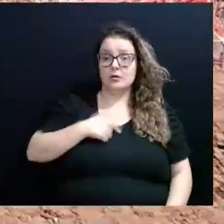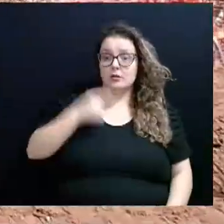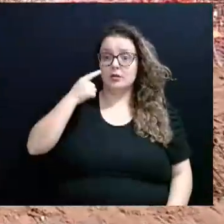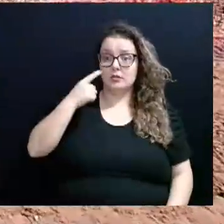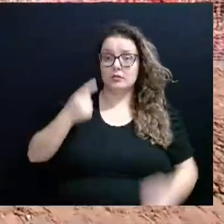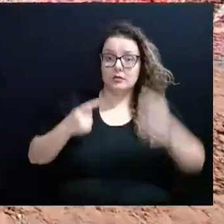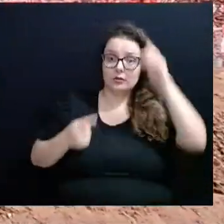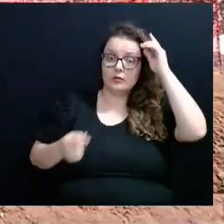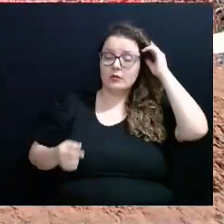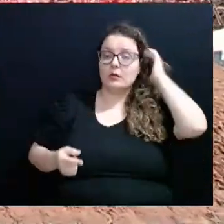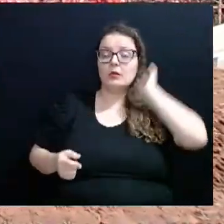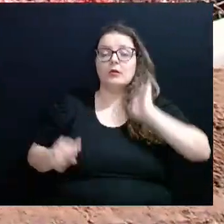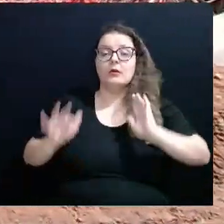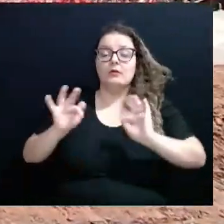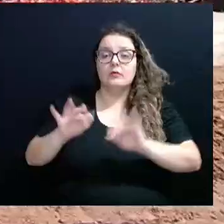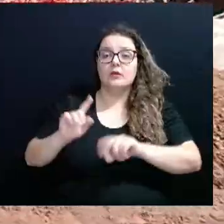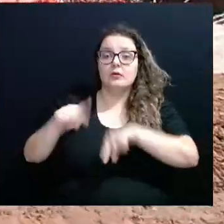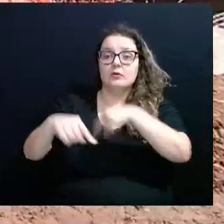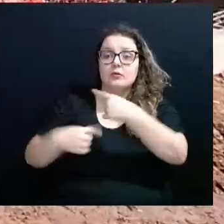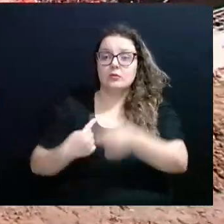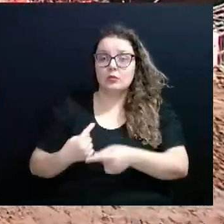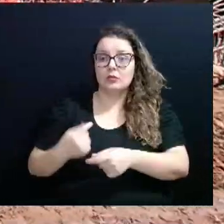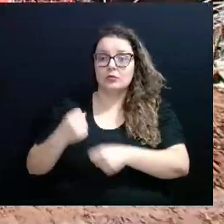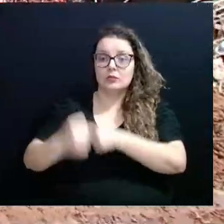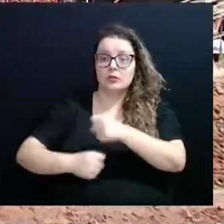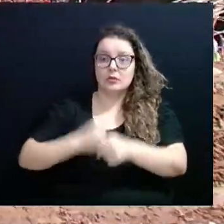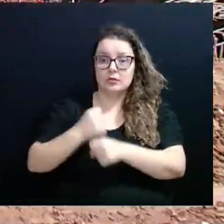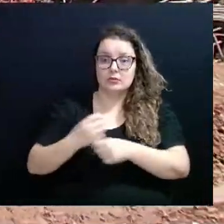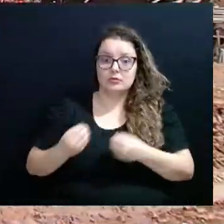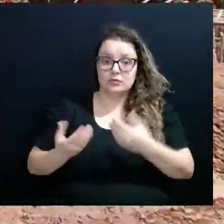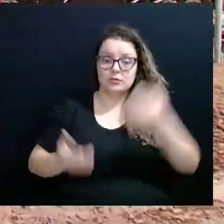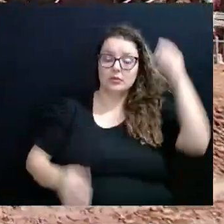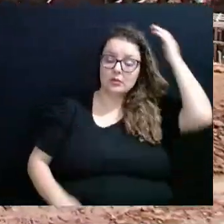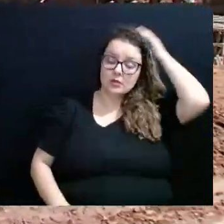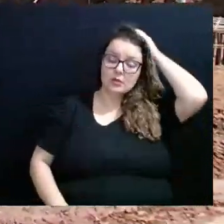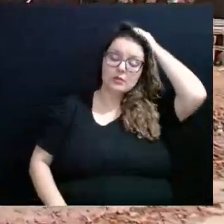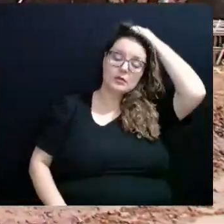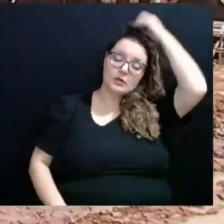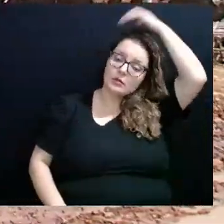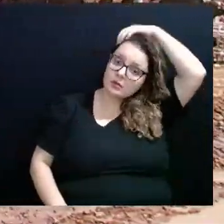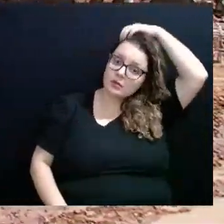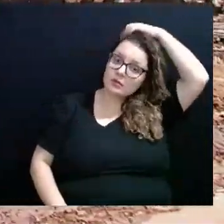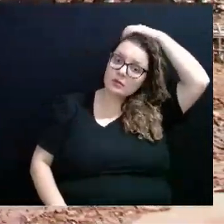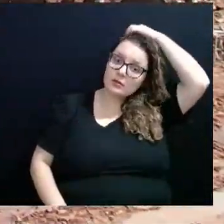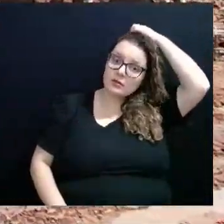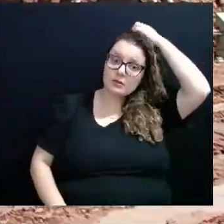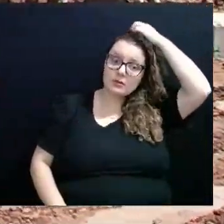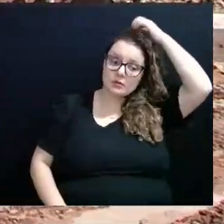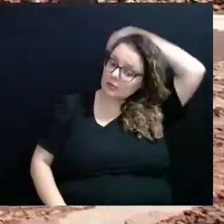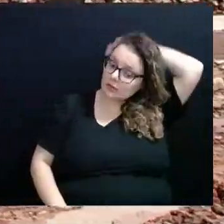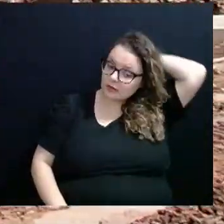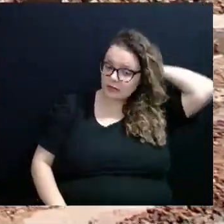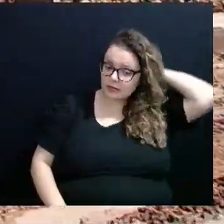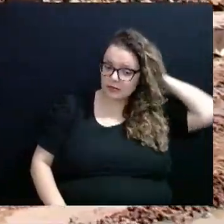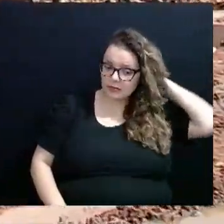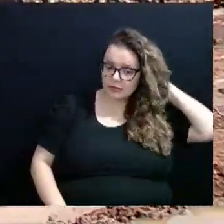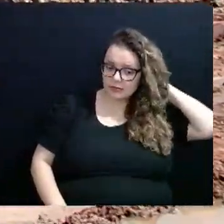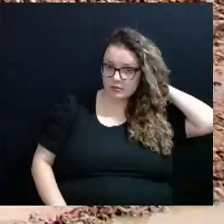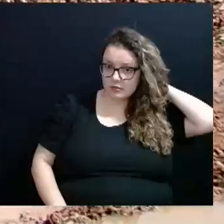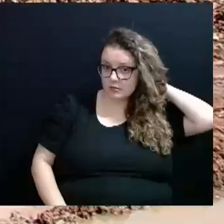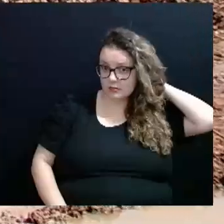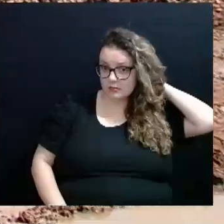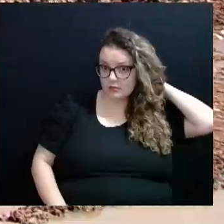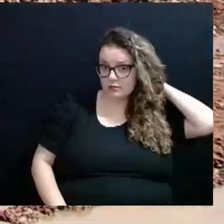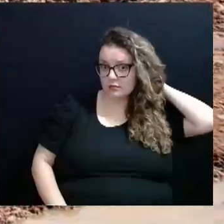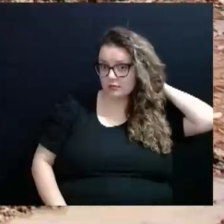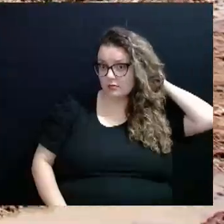ano, de entregar essa obra aqui. Então nós esperamos que nesse verão, infelizmente, não era possível estar pronto, mas para